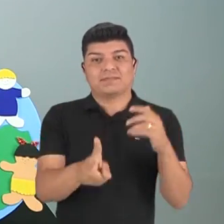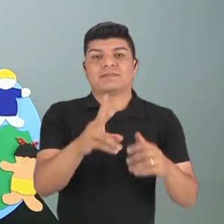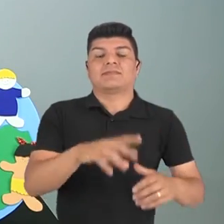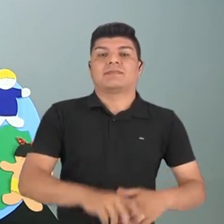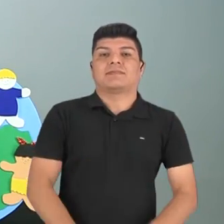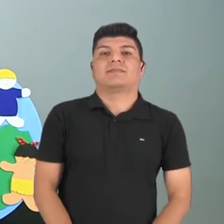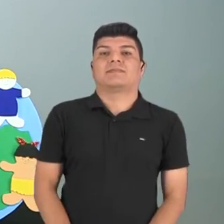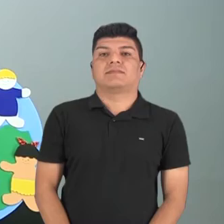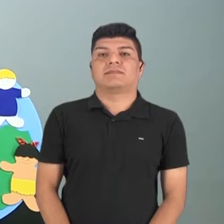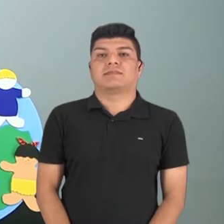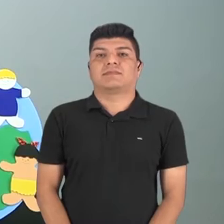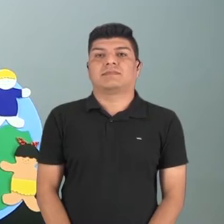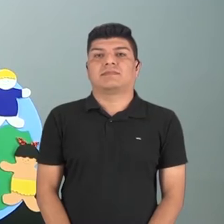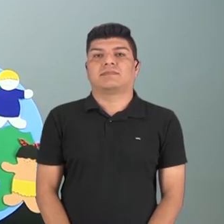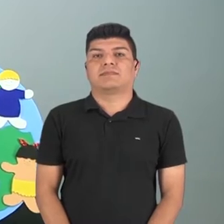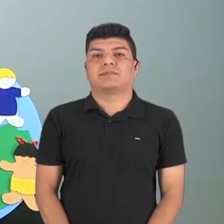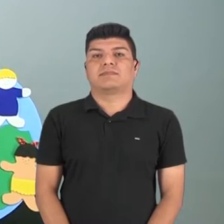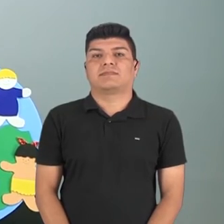continuar?